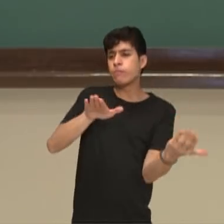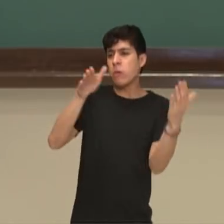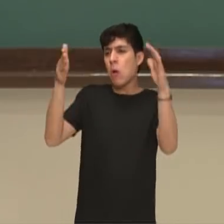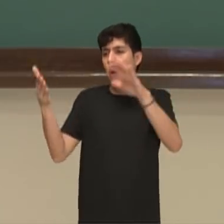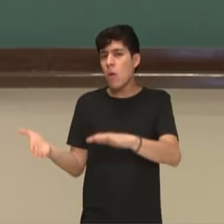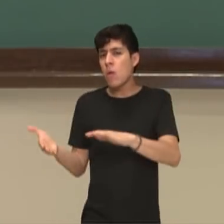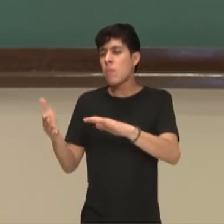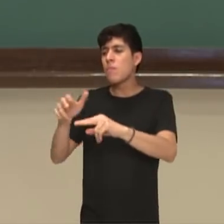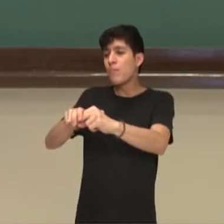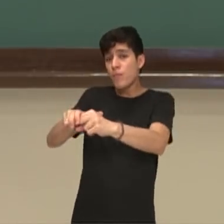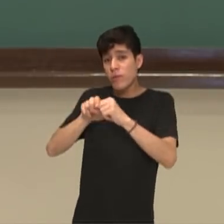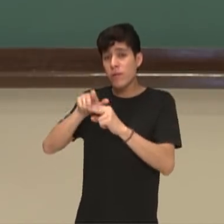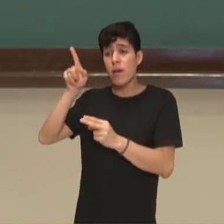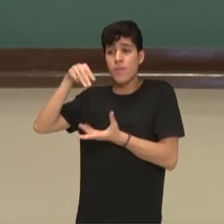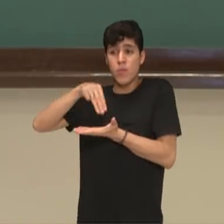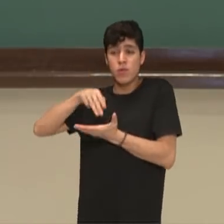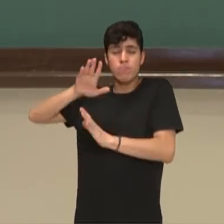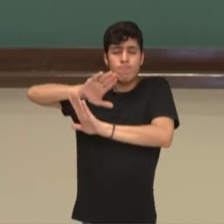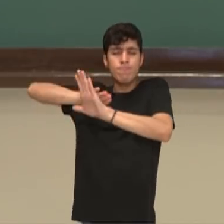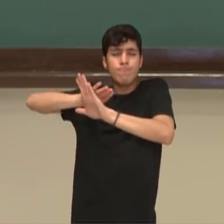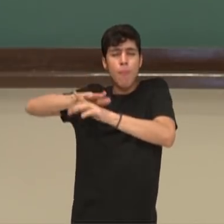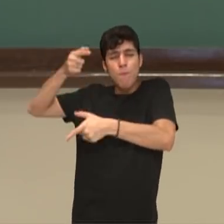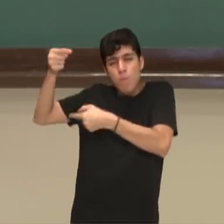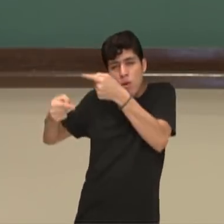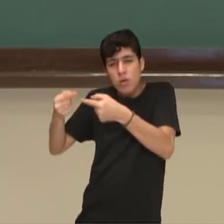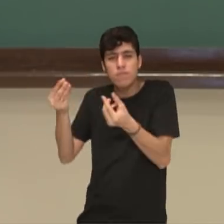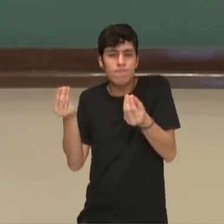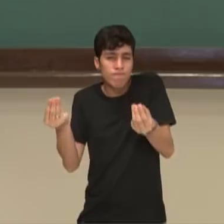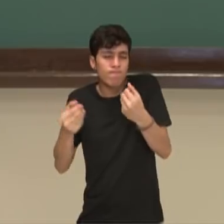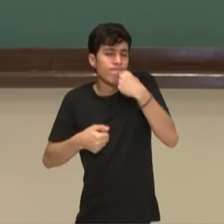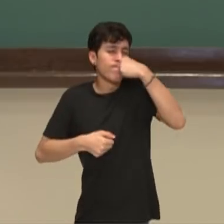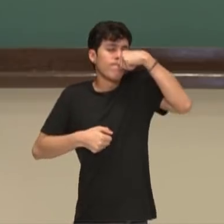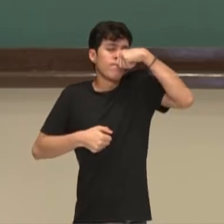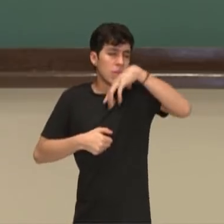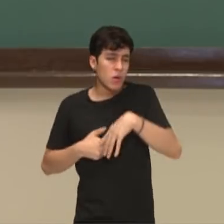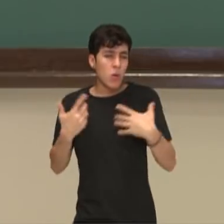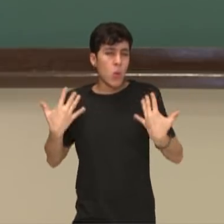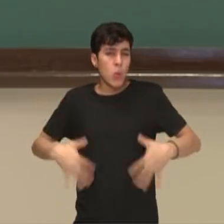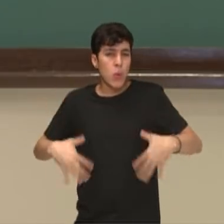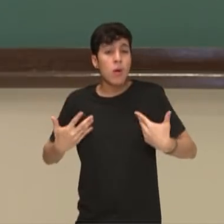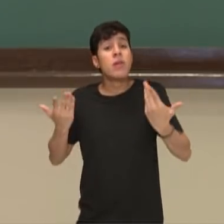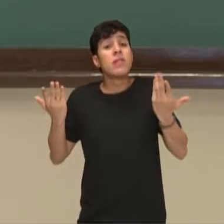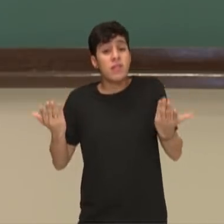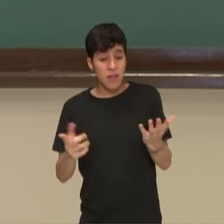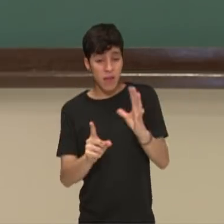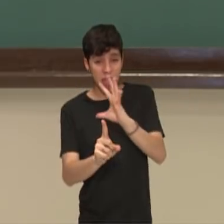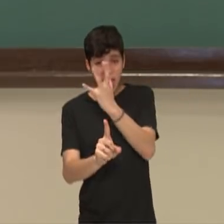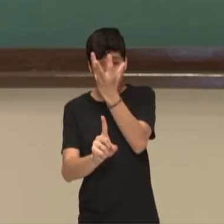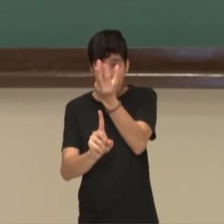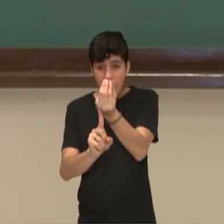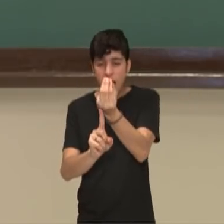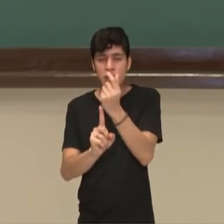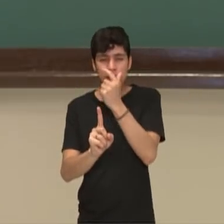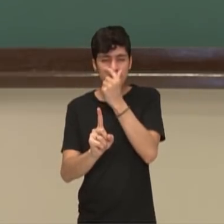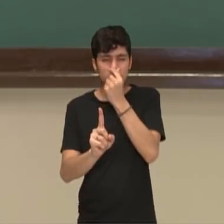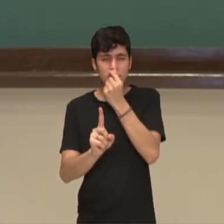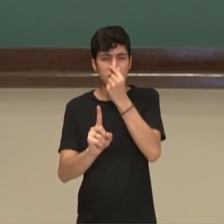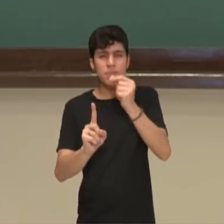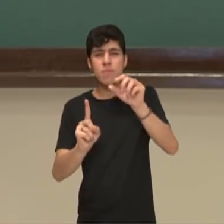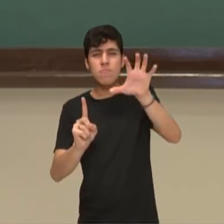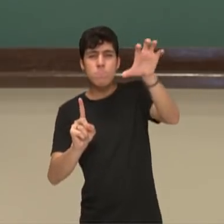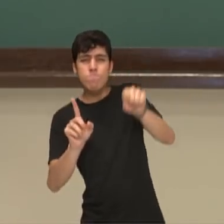por interesses políticos. Imaginem que absurdo isso, Então a arte ela é um reflexo de todos